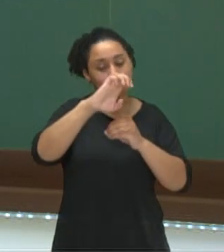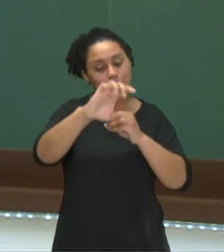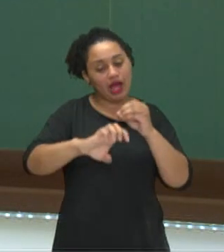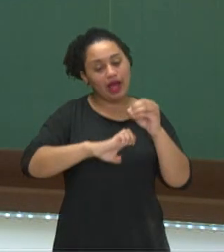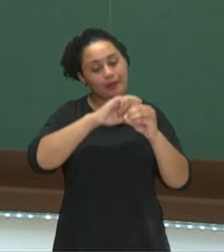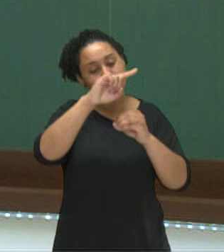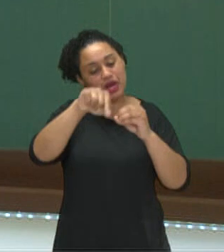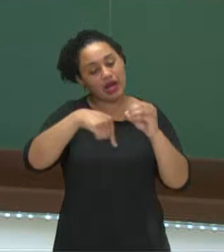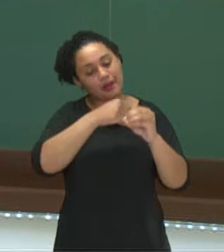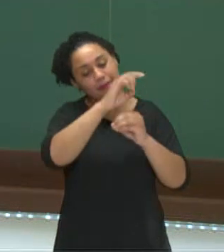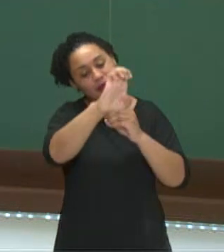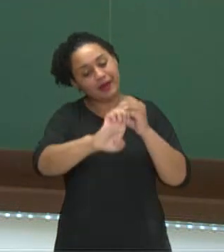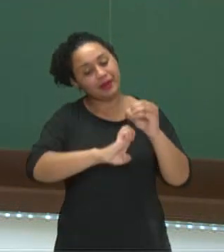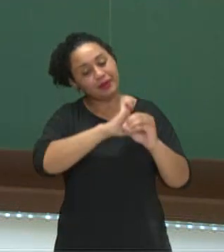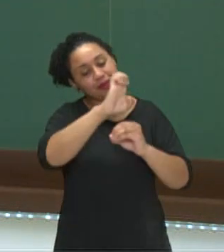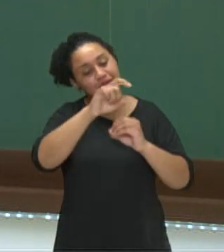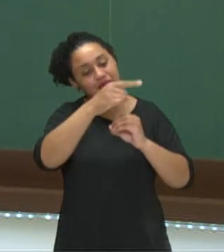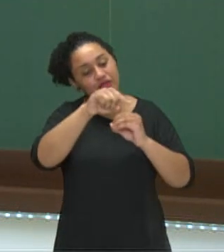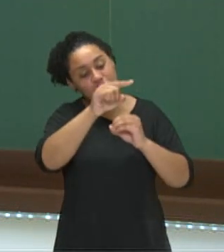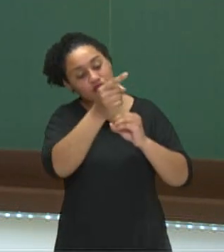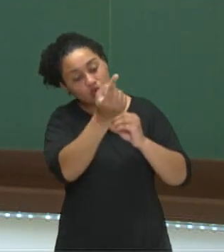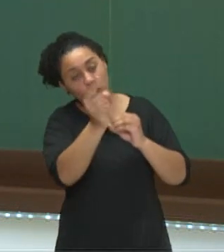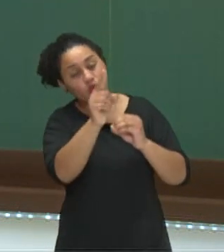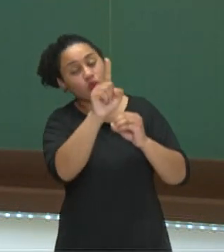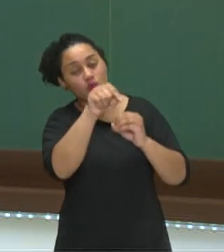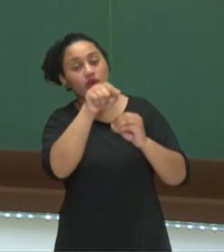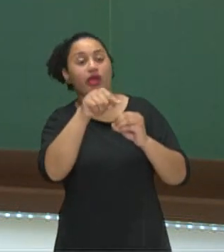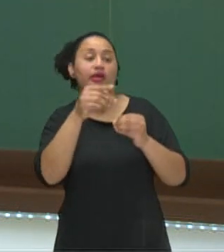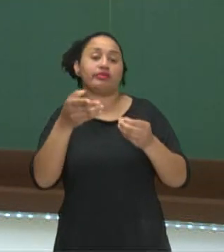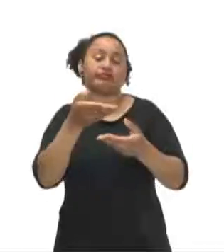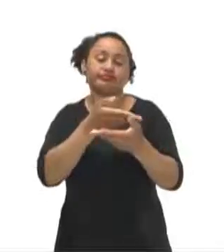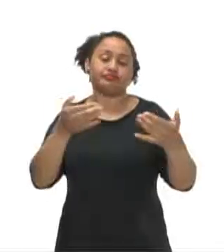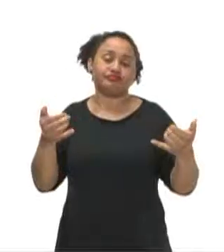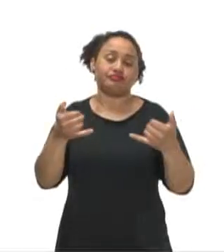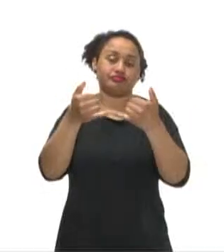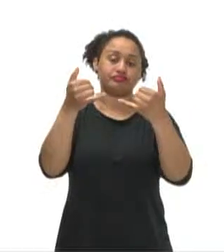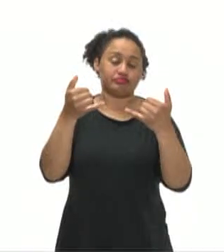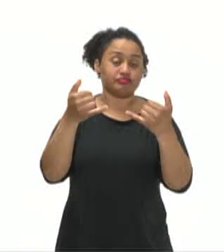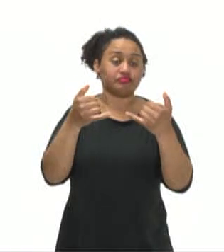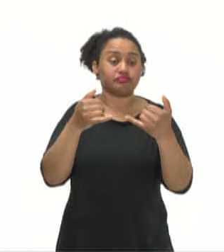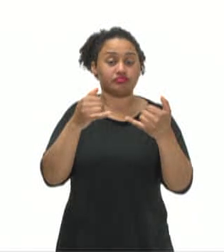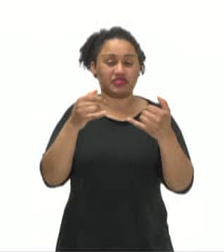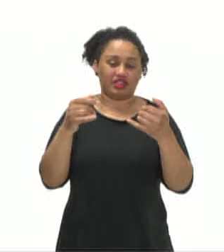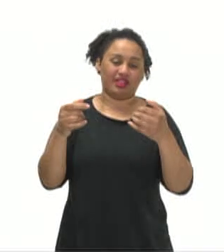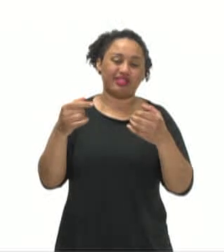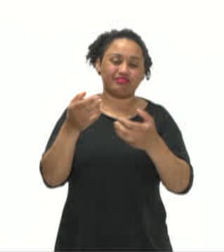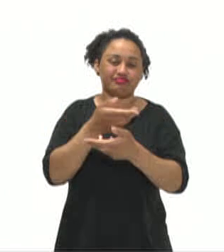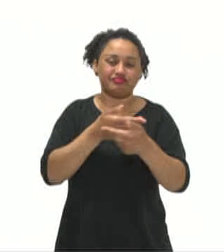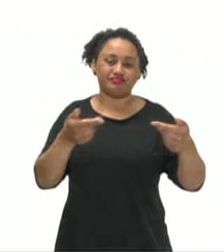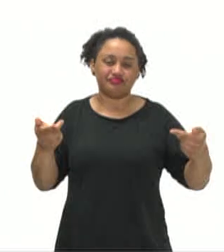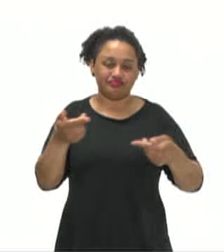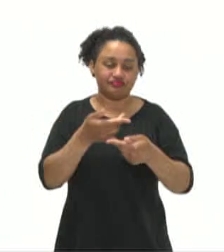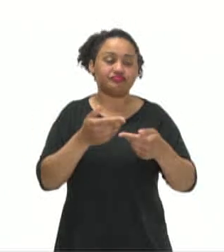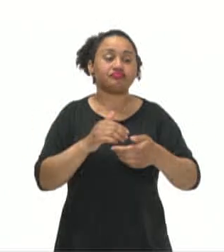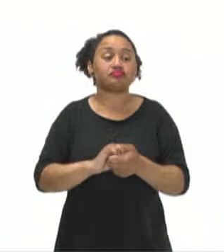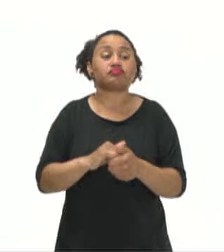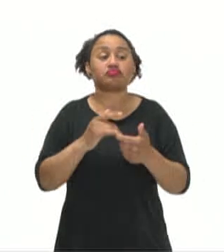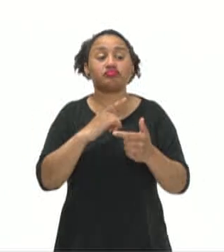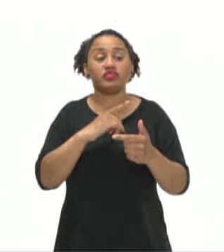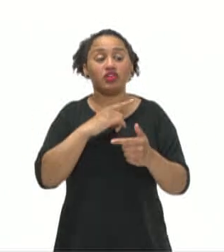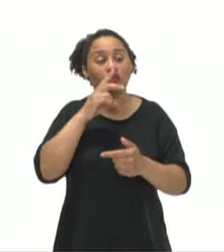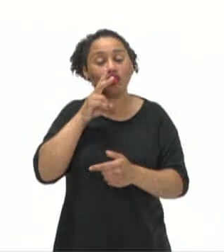vão participar realmente da ligação química. Nas ligações iônicas ou eletrovalentes, há predomínio de